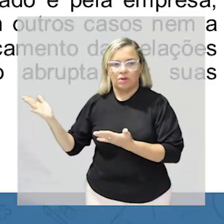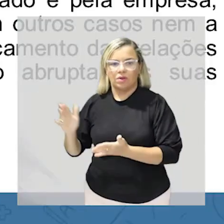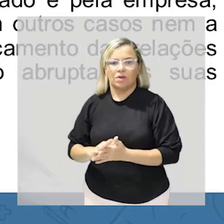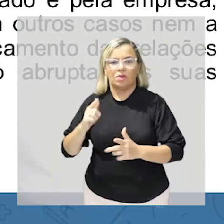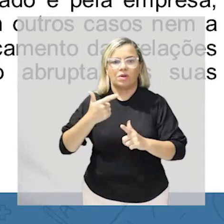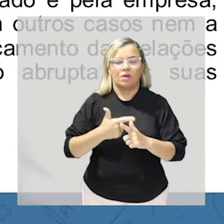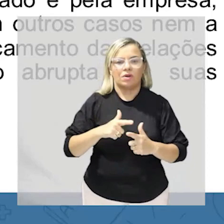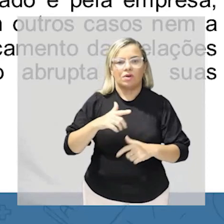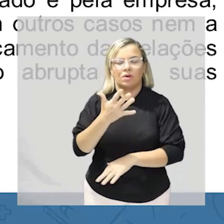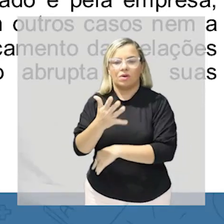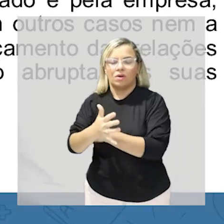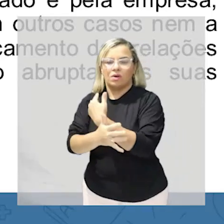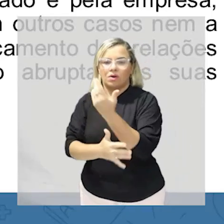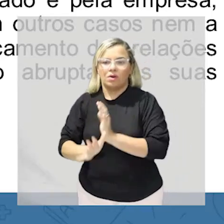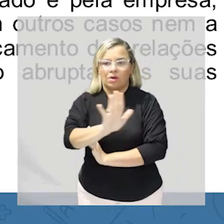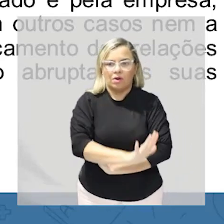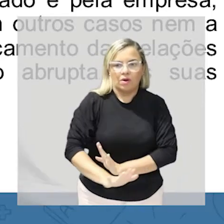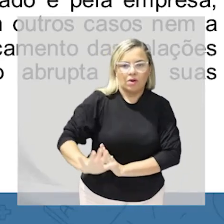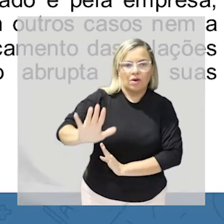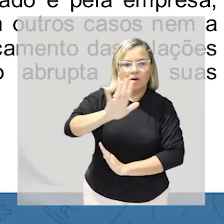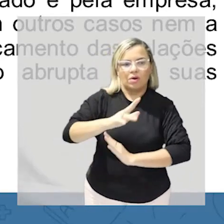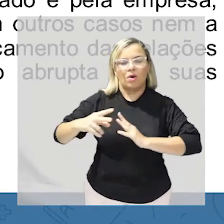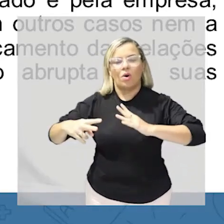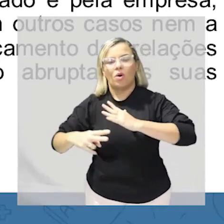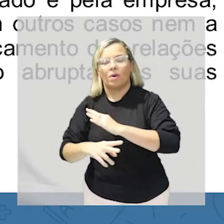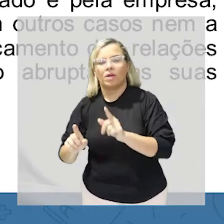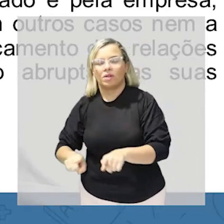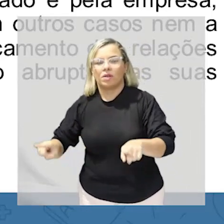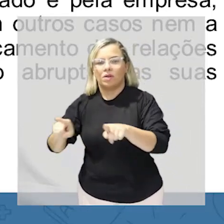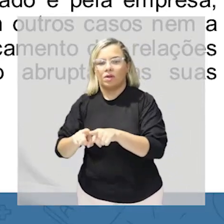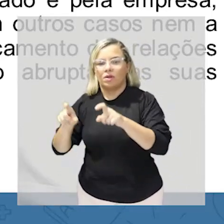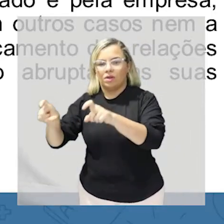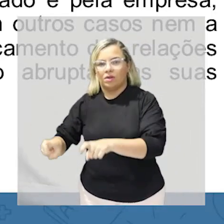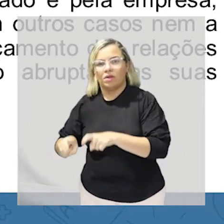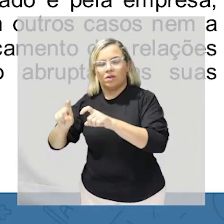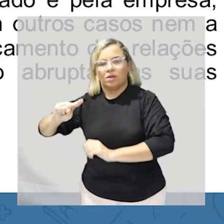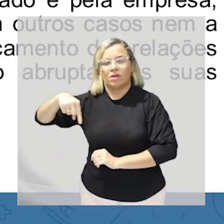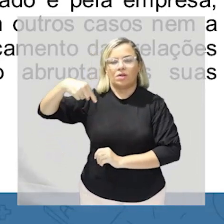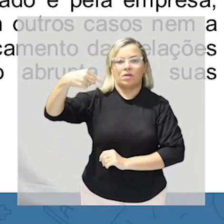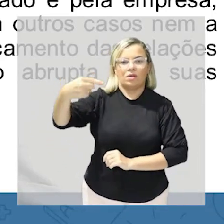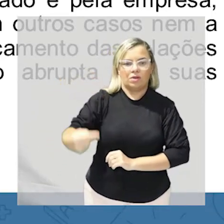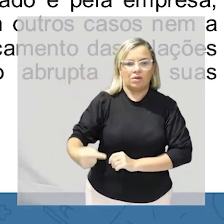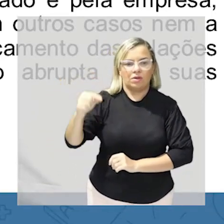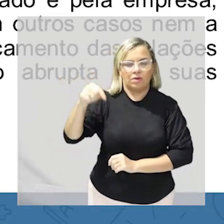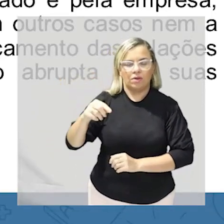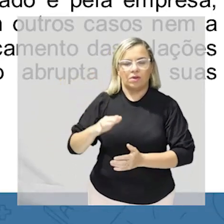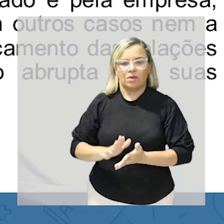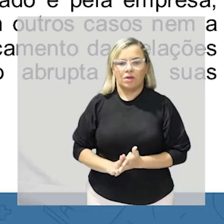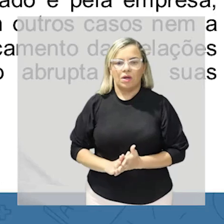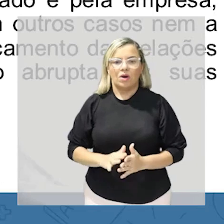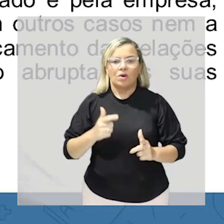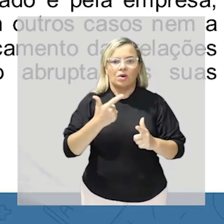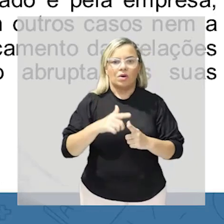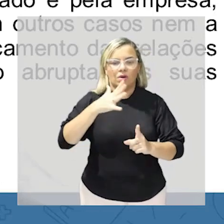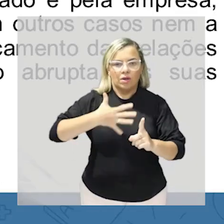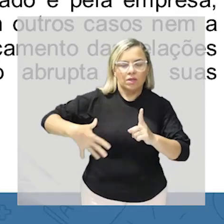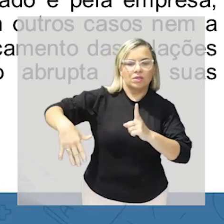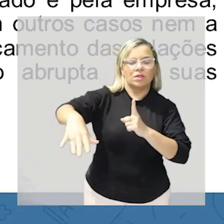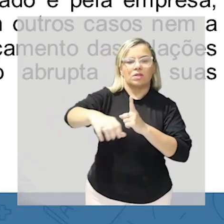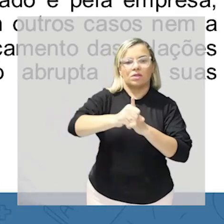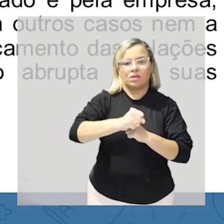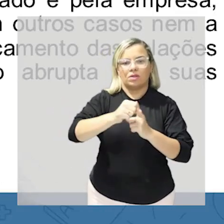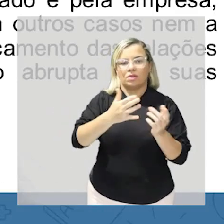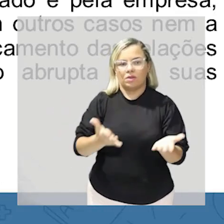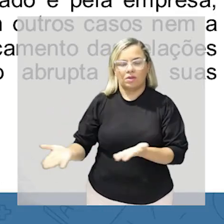problemas ambientais envolvendo espaço urbano e rural, e depois nós vamos ter uma aula voltada para a resolução de questões dos problemas sociais, tá?